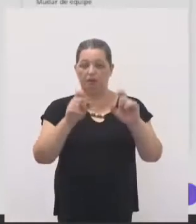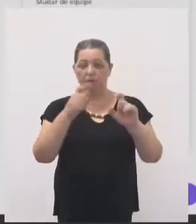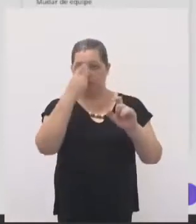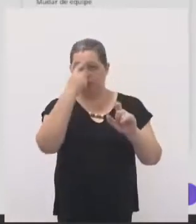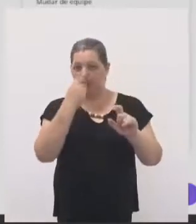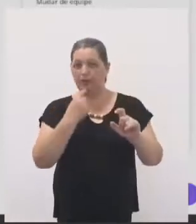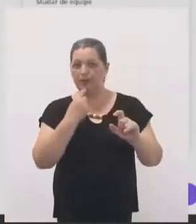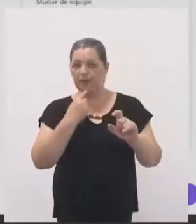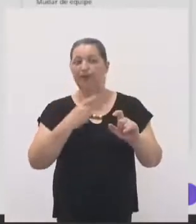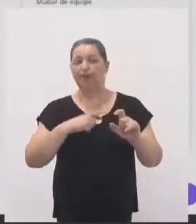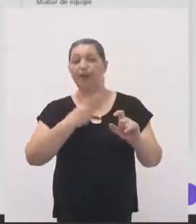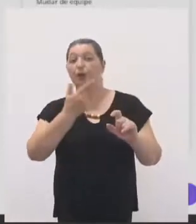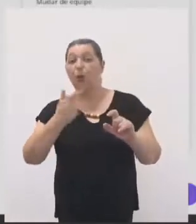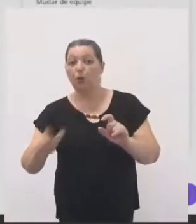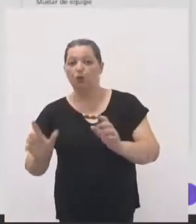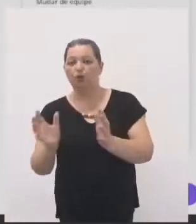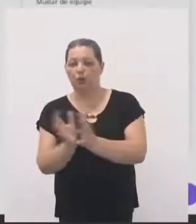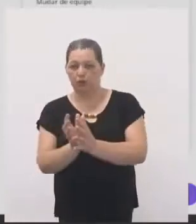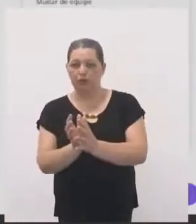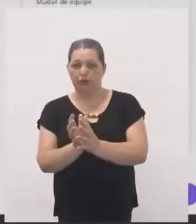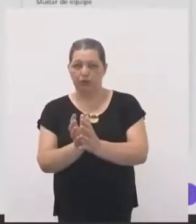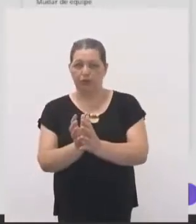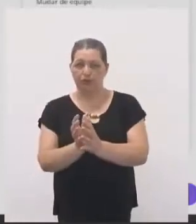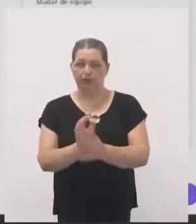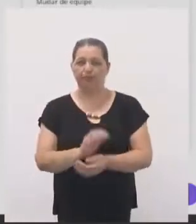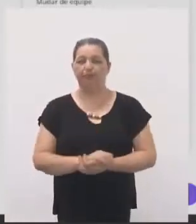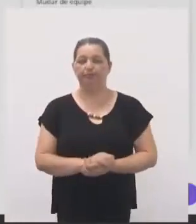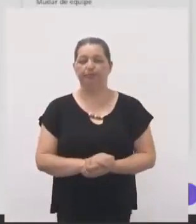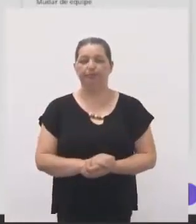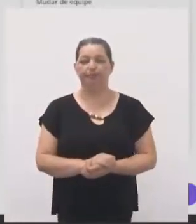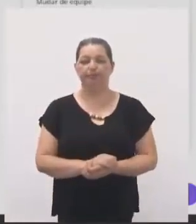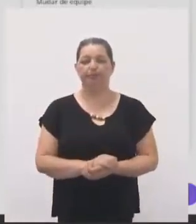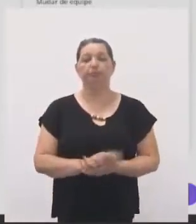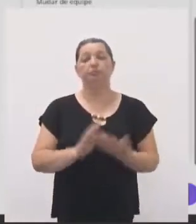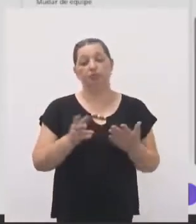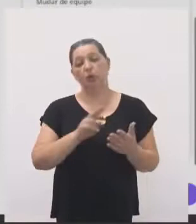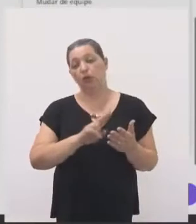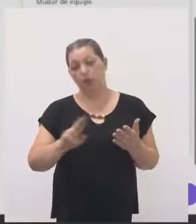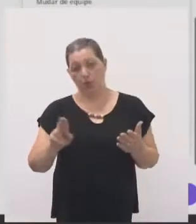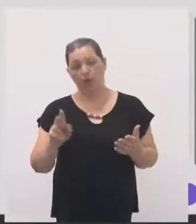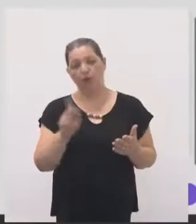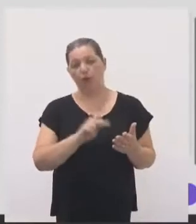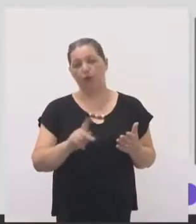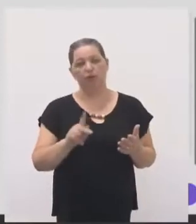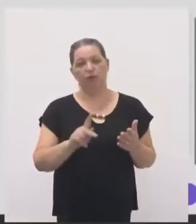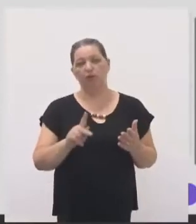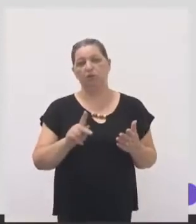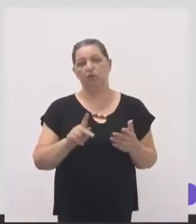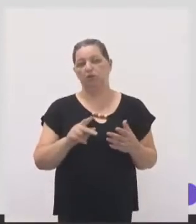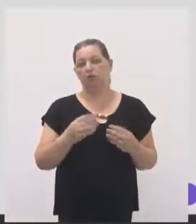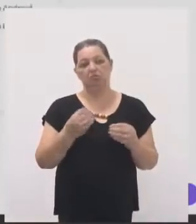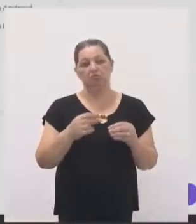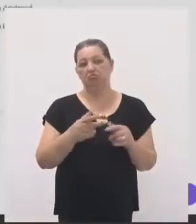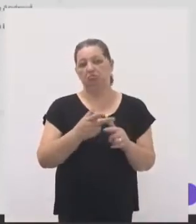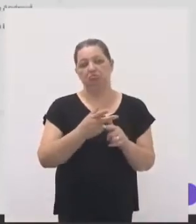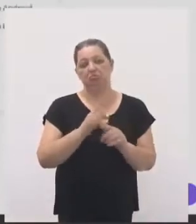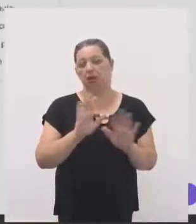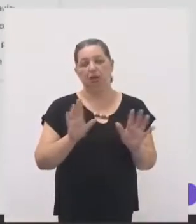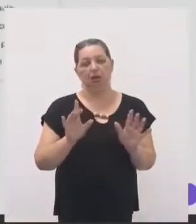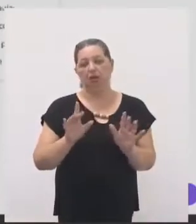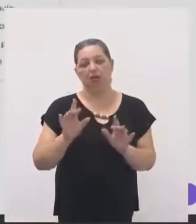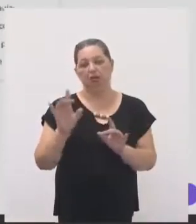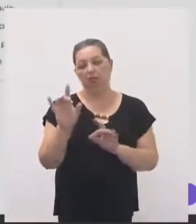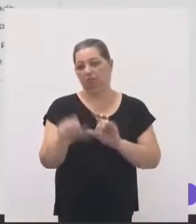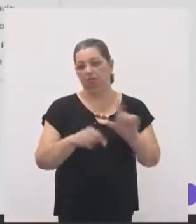conta aqui, mais uma equipe, mais uma turma. E com o nome que o professor denominar, né? Aí é a critério do professor.